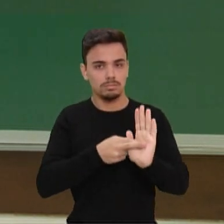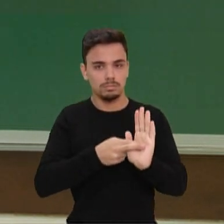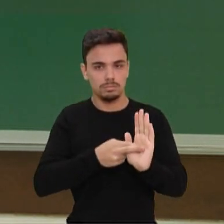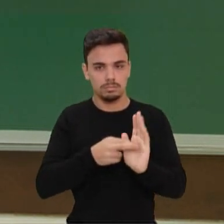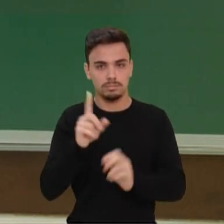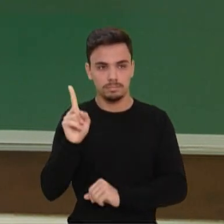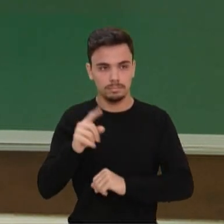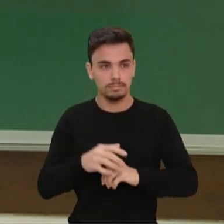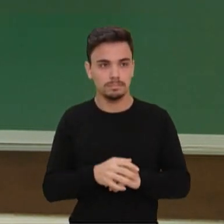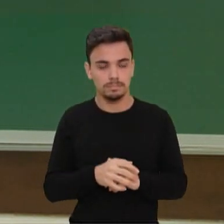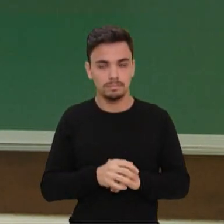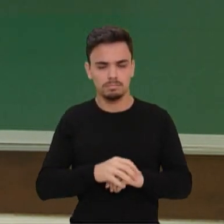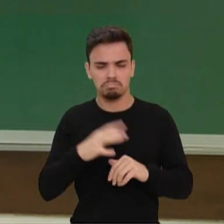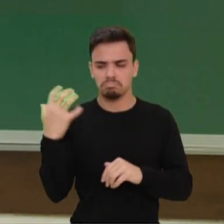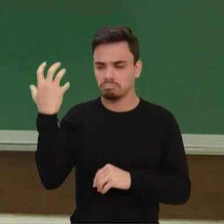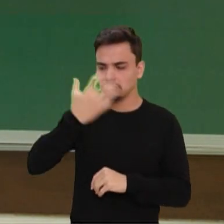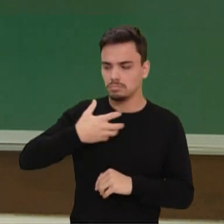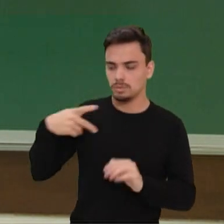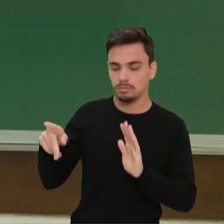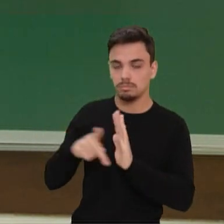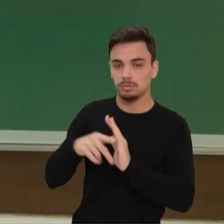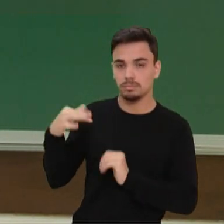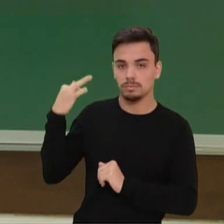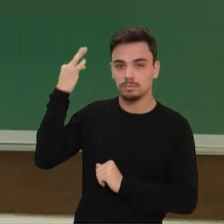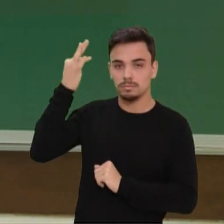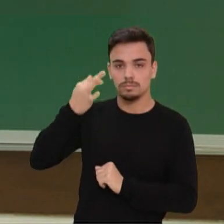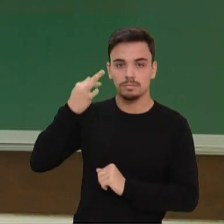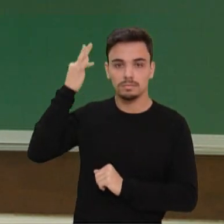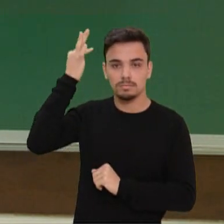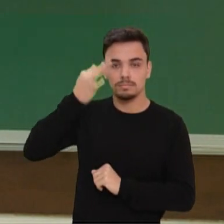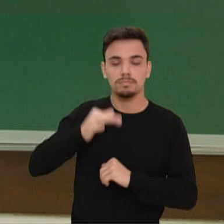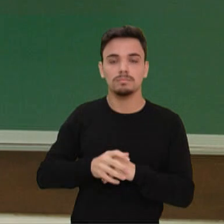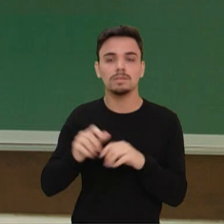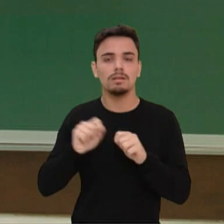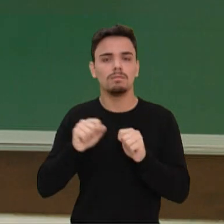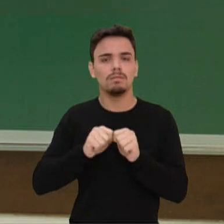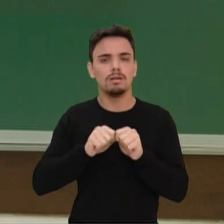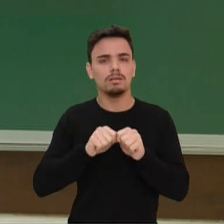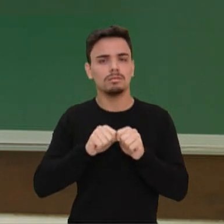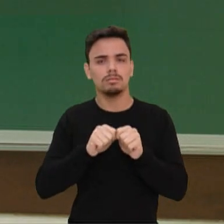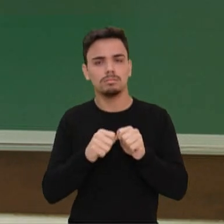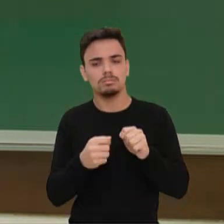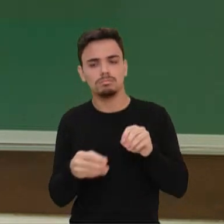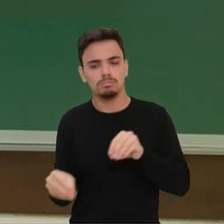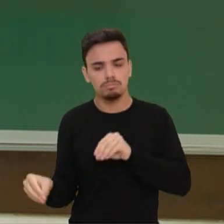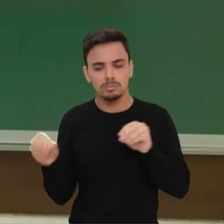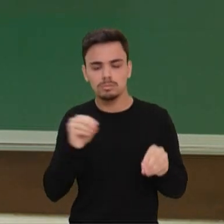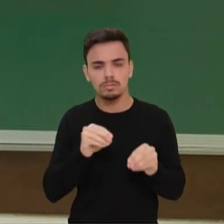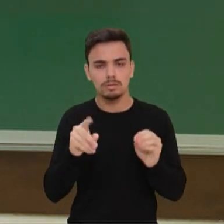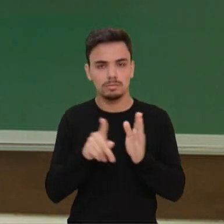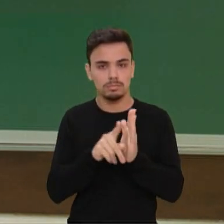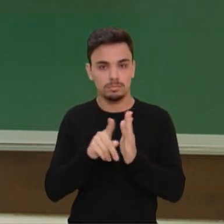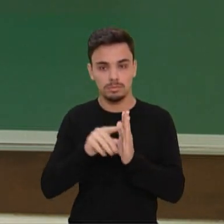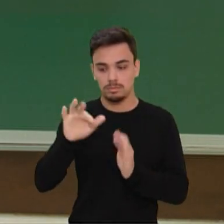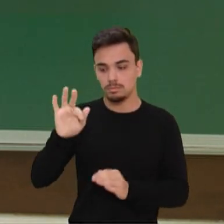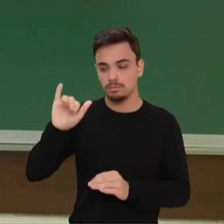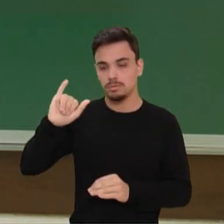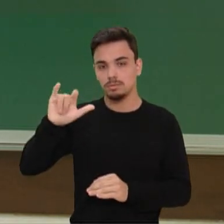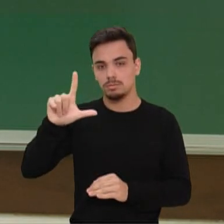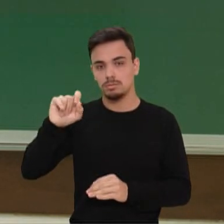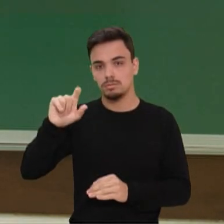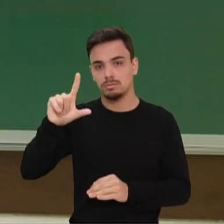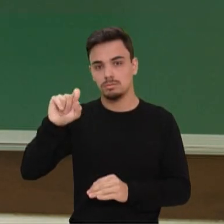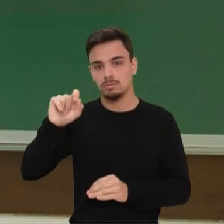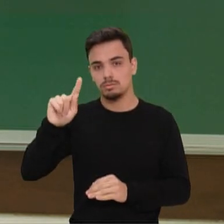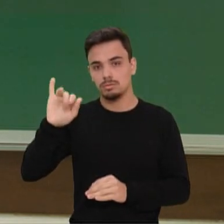Schopenhauer e ele se encanta pela filosofia. Então ele faz esse movimento da filologia para a filosofia.